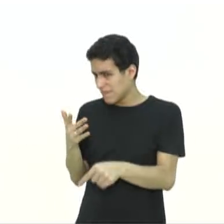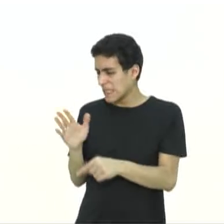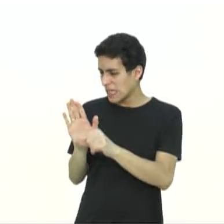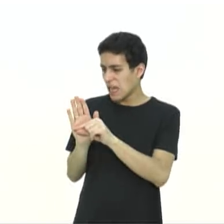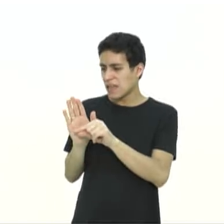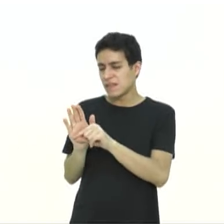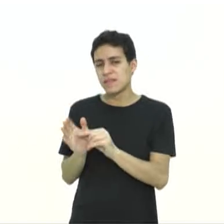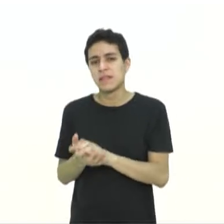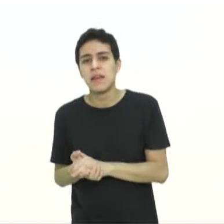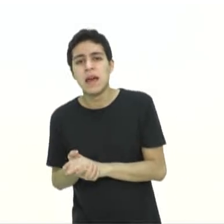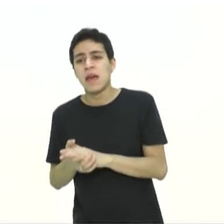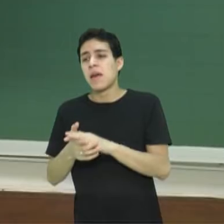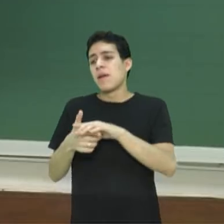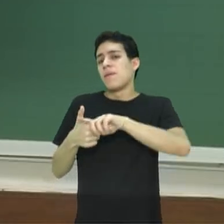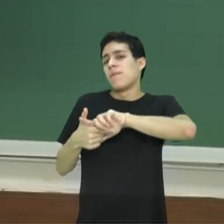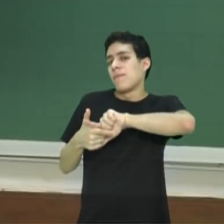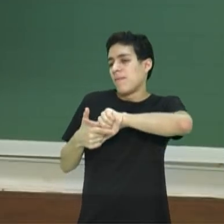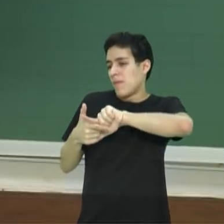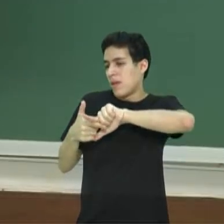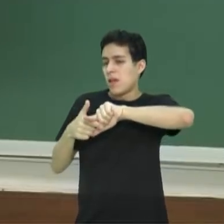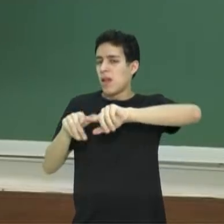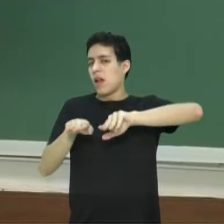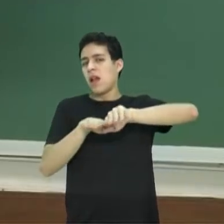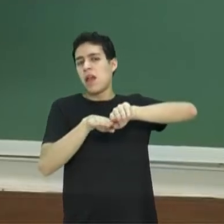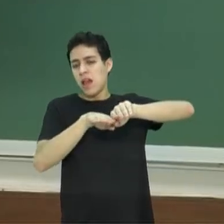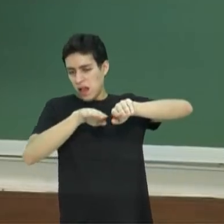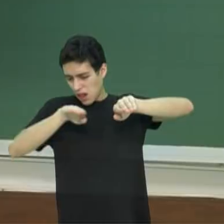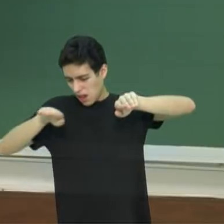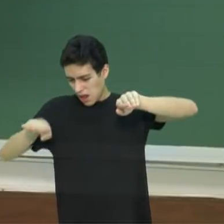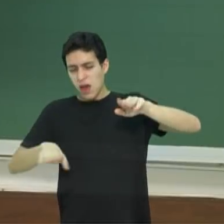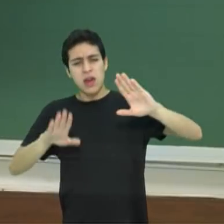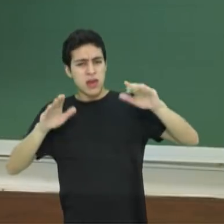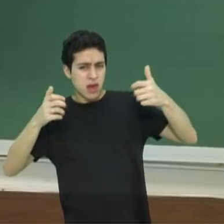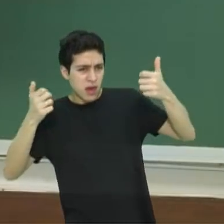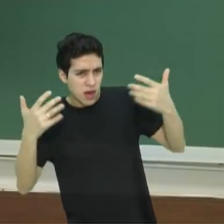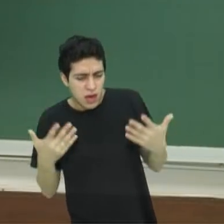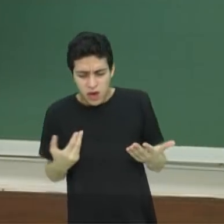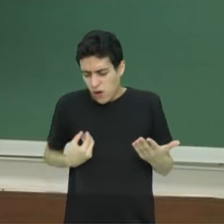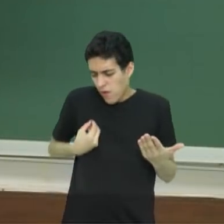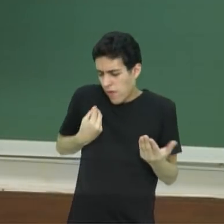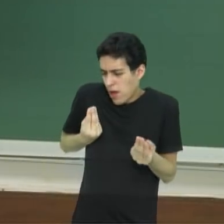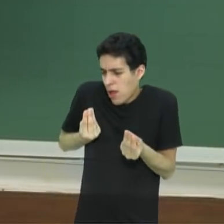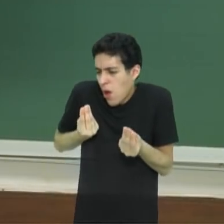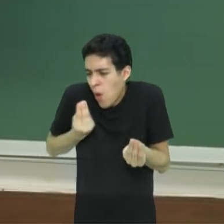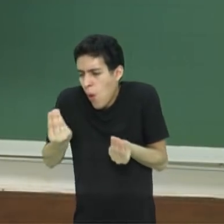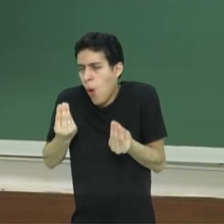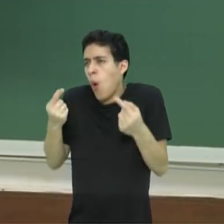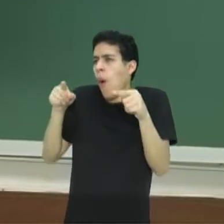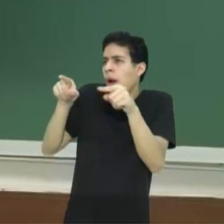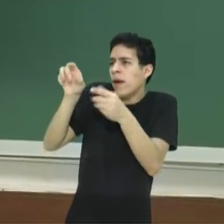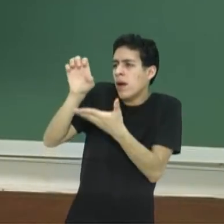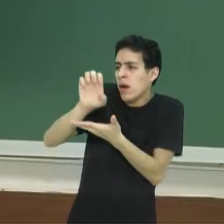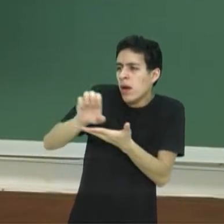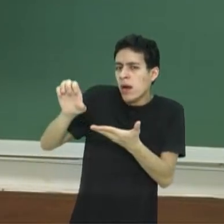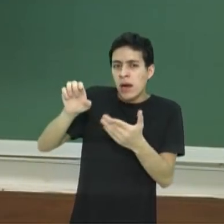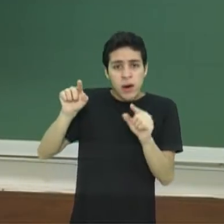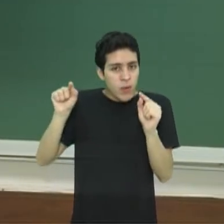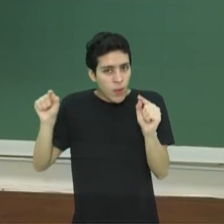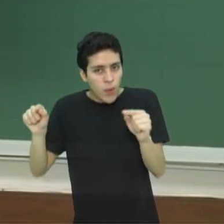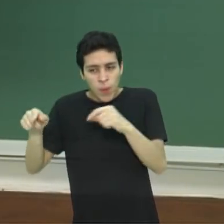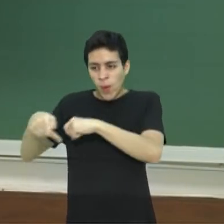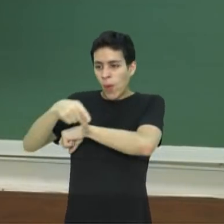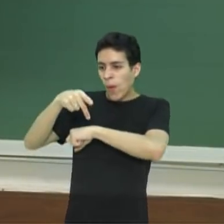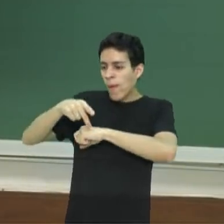também problemas com desigualdades sociais, Nós trabalhamos em aulas anteriores as condições de vida e as desigualdades na Europa. E mesmo nos